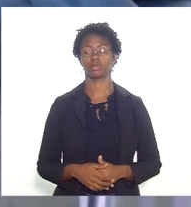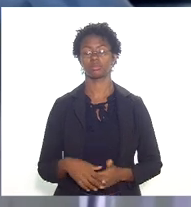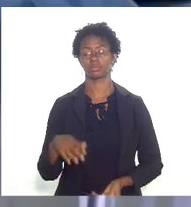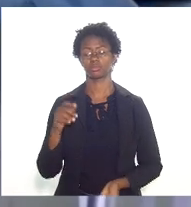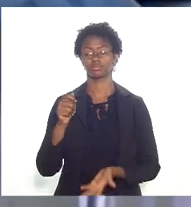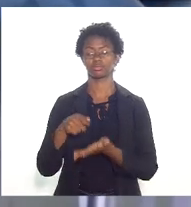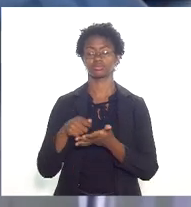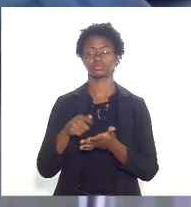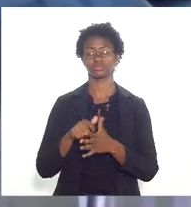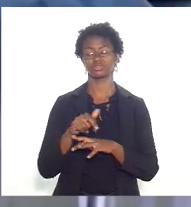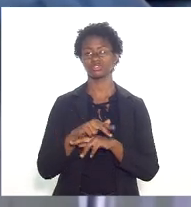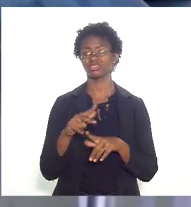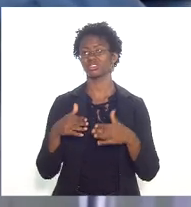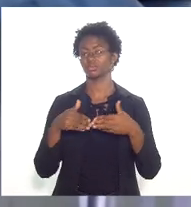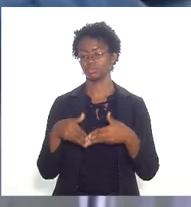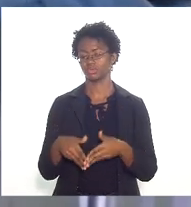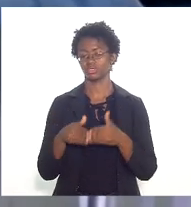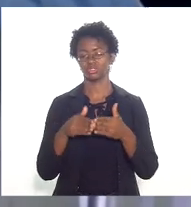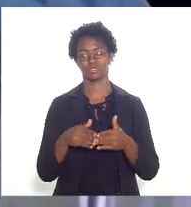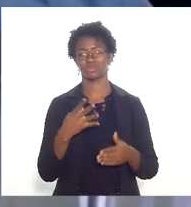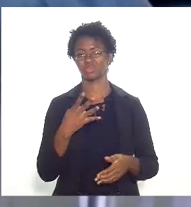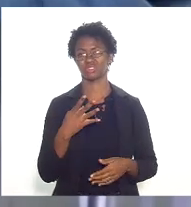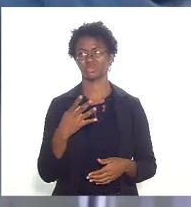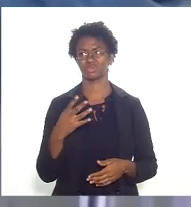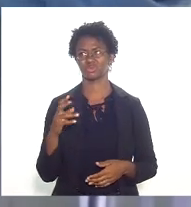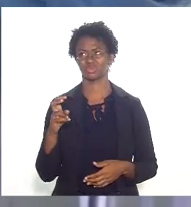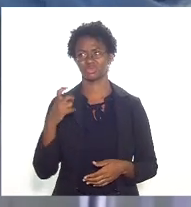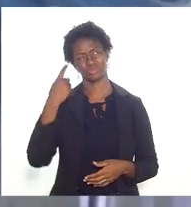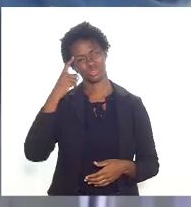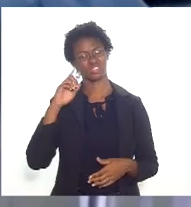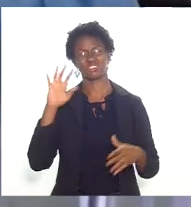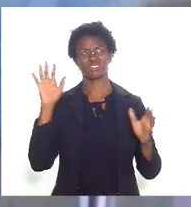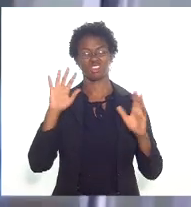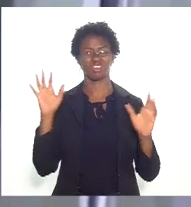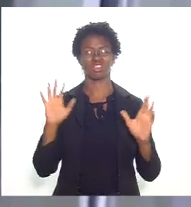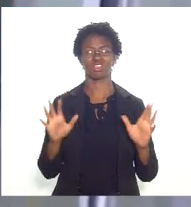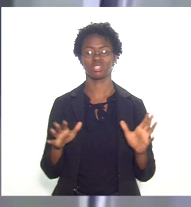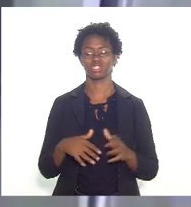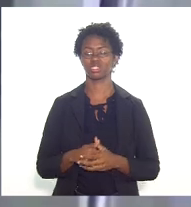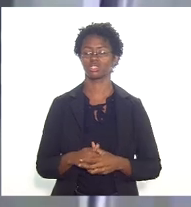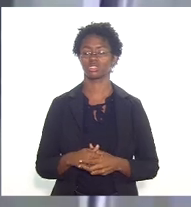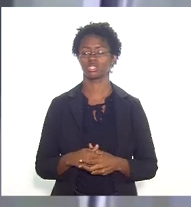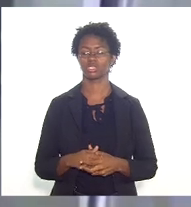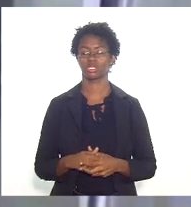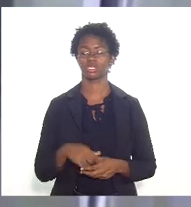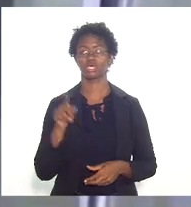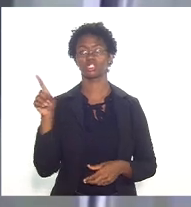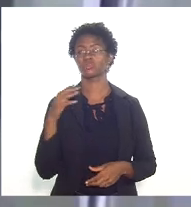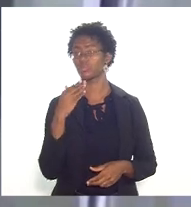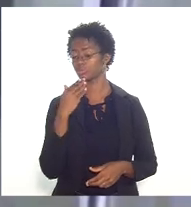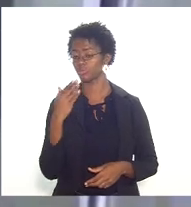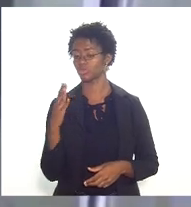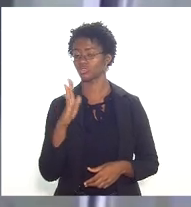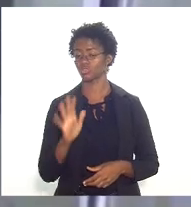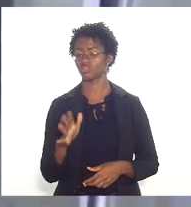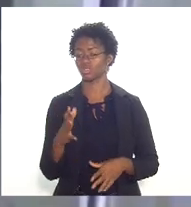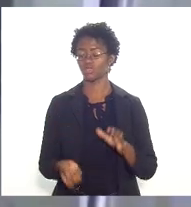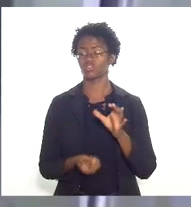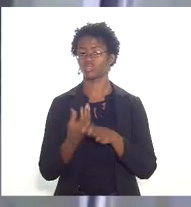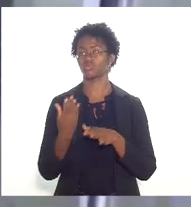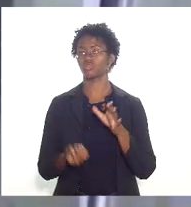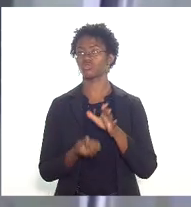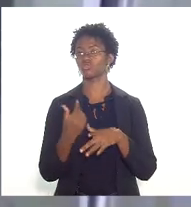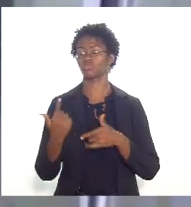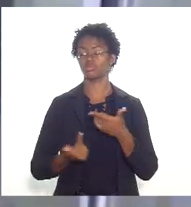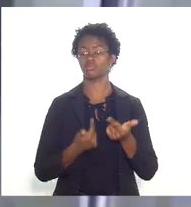embarcações 45 não me lembro agora corveta estão vingando né Isso foi feito foi encomendado a gerando muito emprego